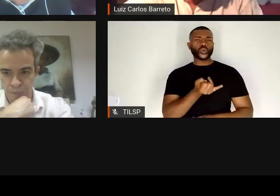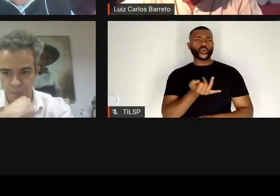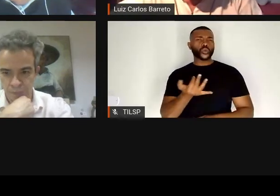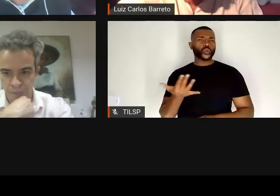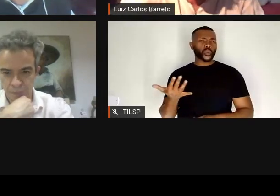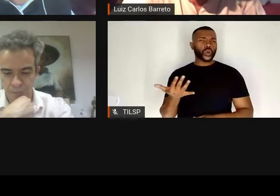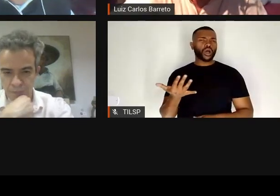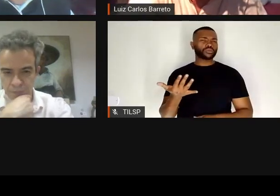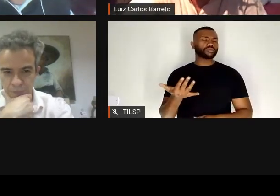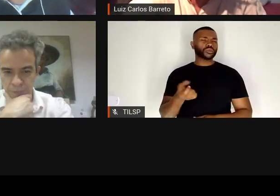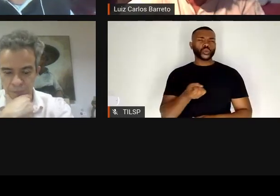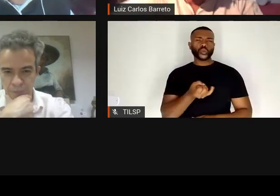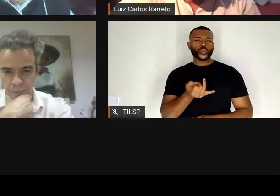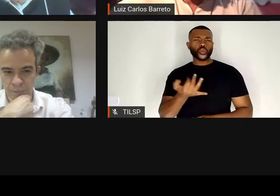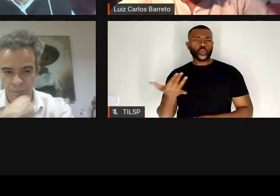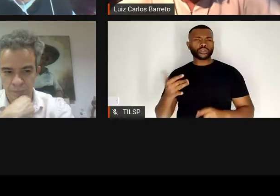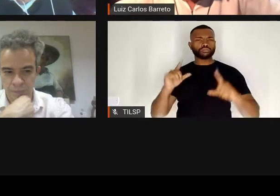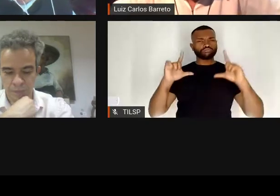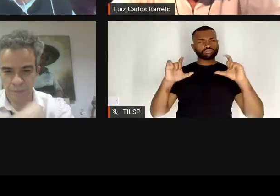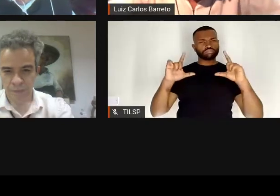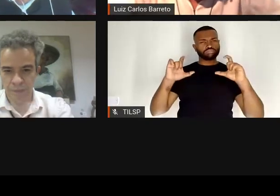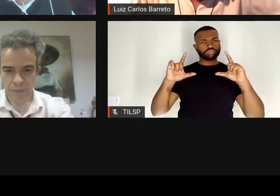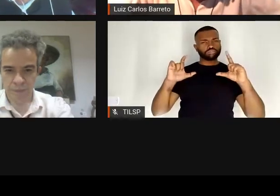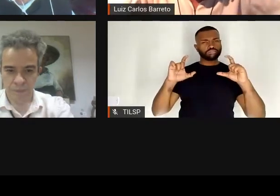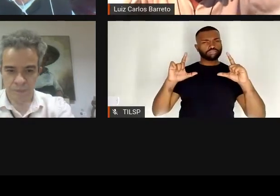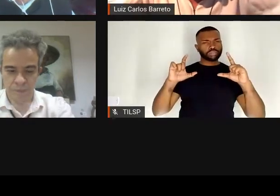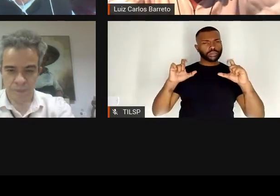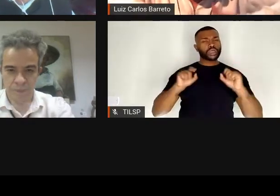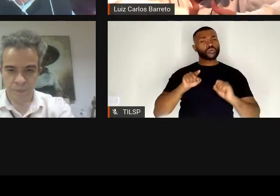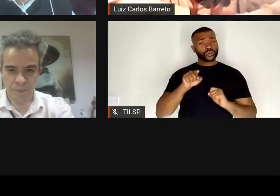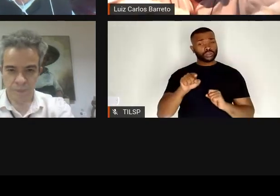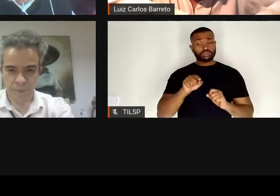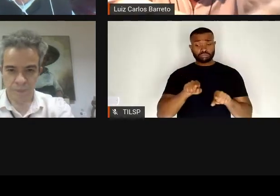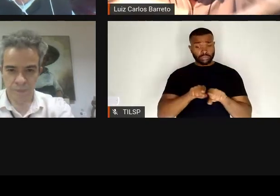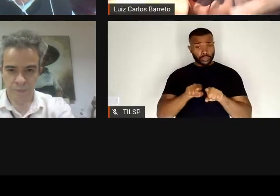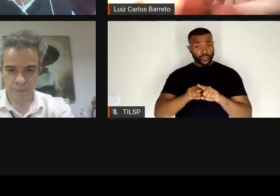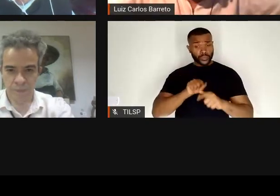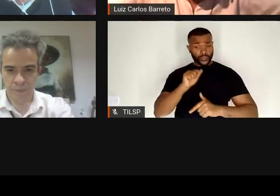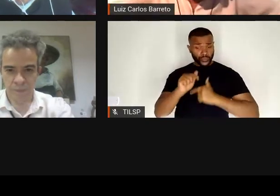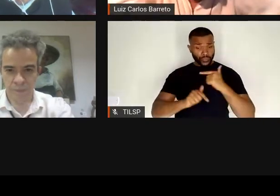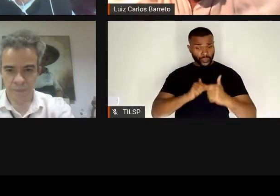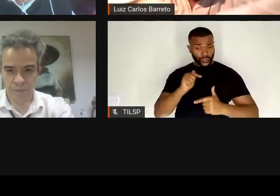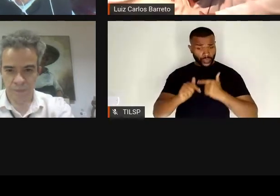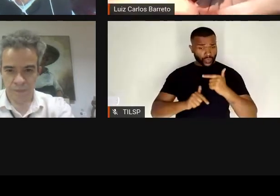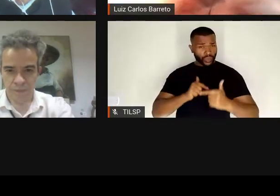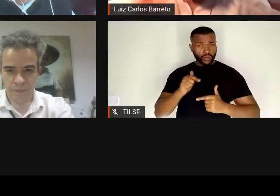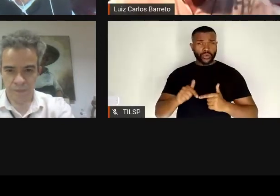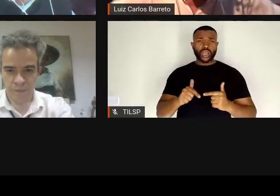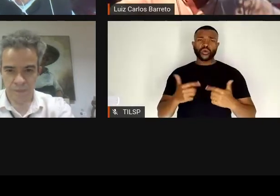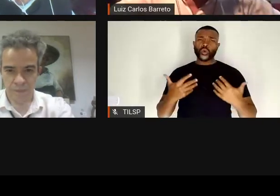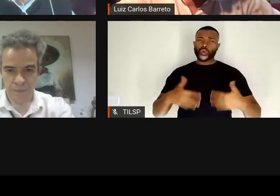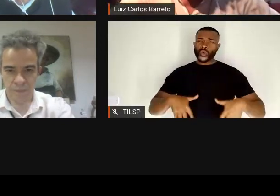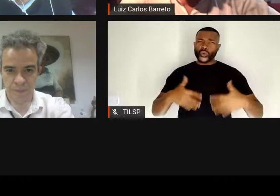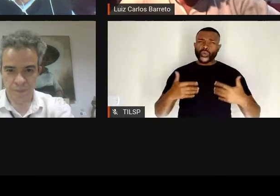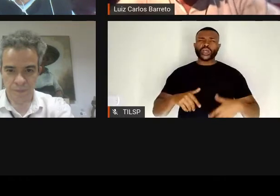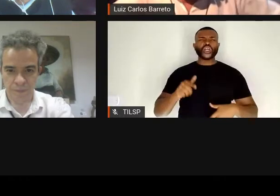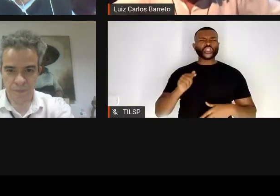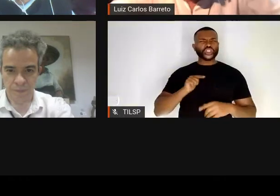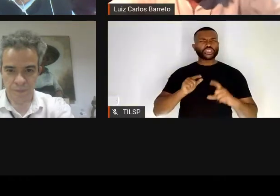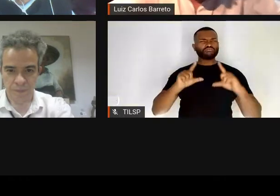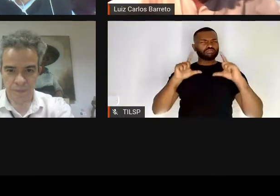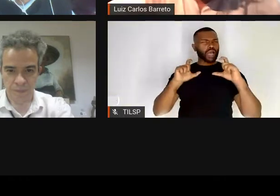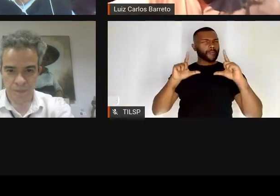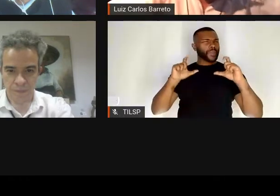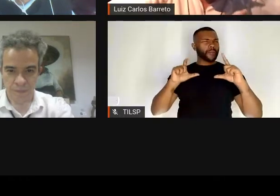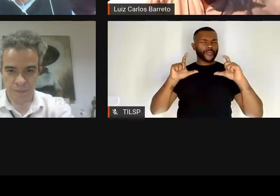o número de cliques, vamos dizer, você trabalhava fartamente, com muito filme, né?